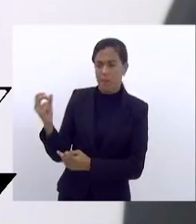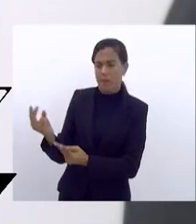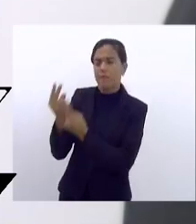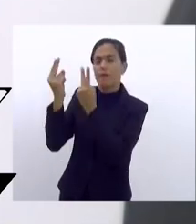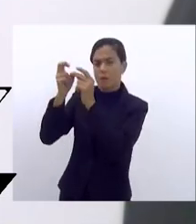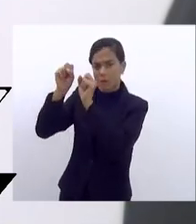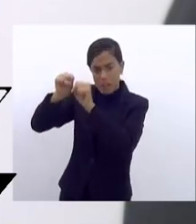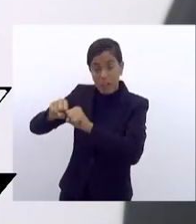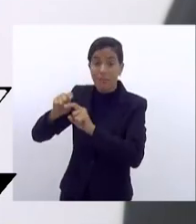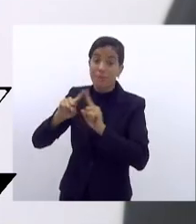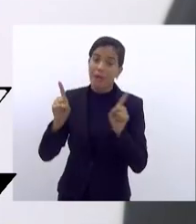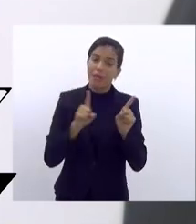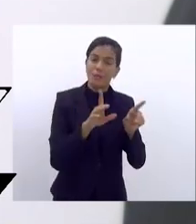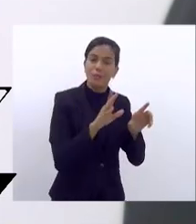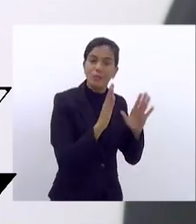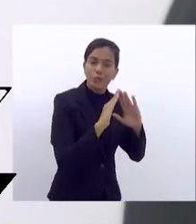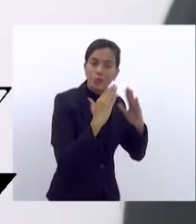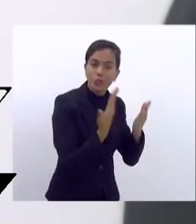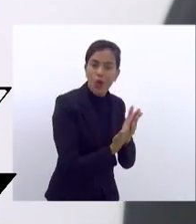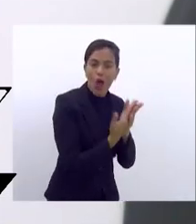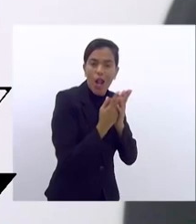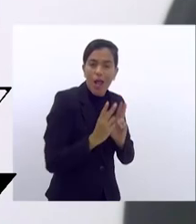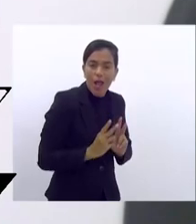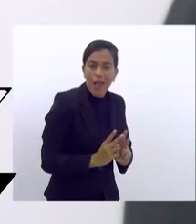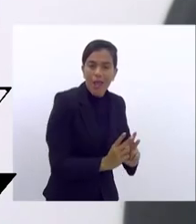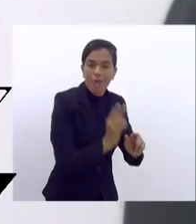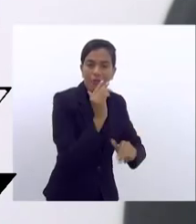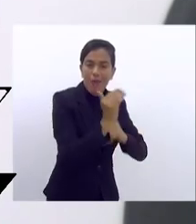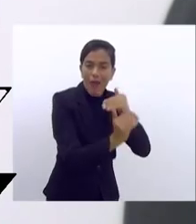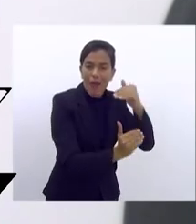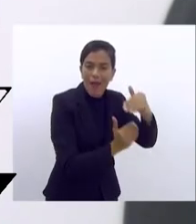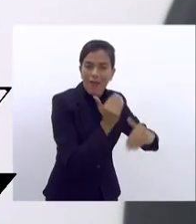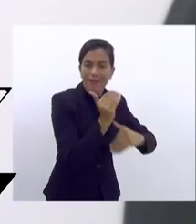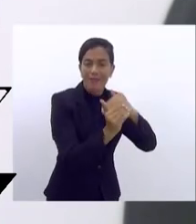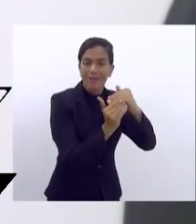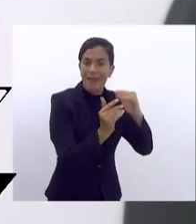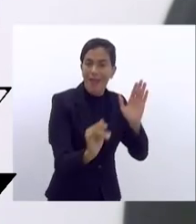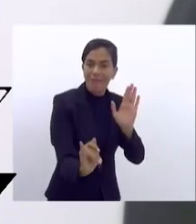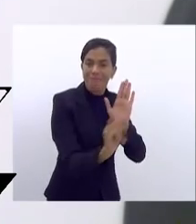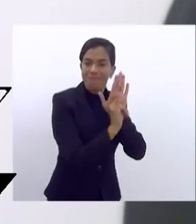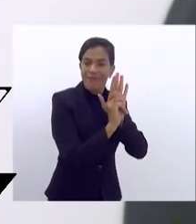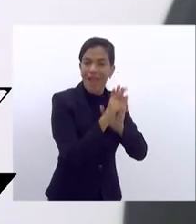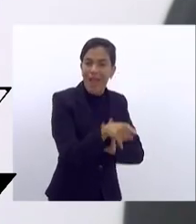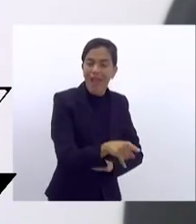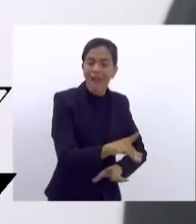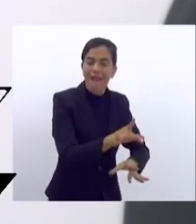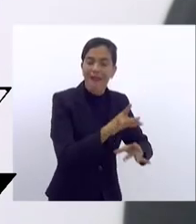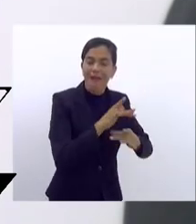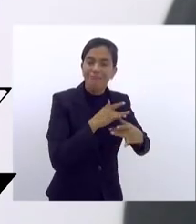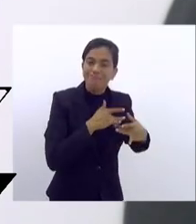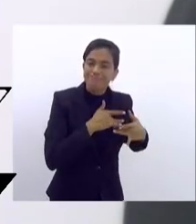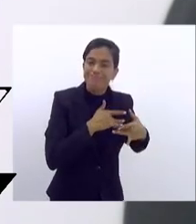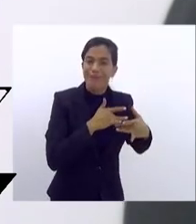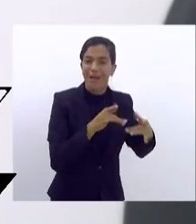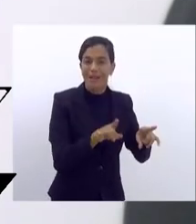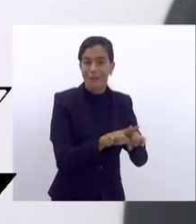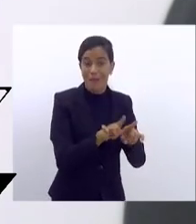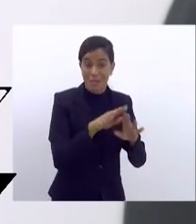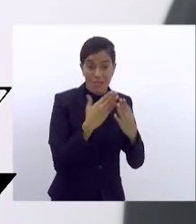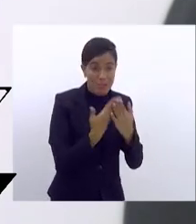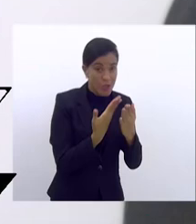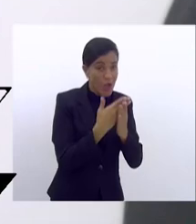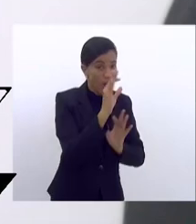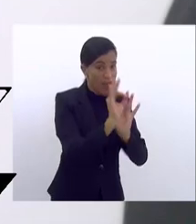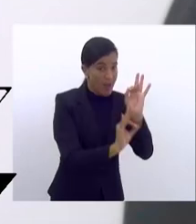mas escola é continuidade escola é pertencimento escola é afeto e principalmente escola é